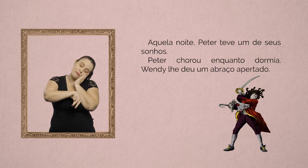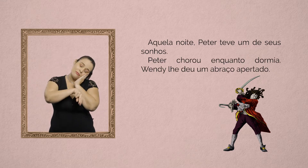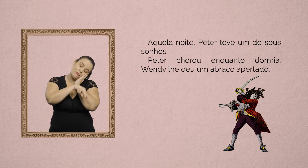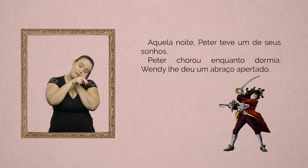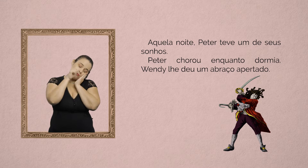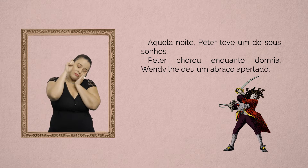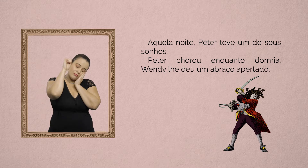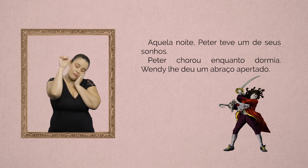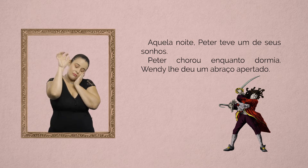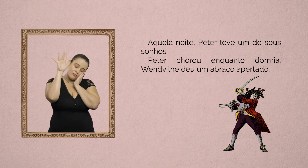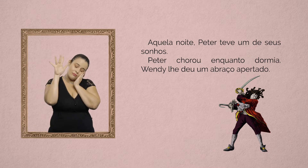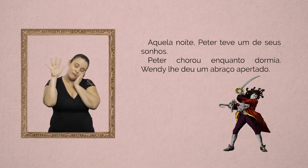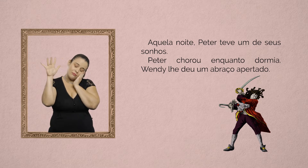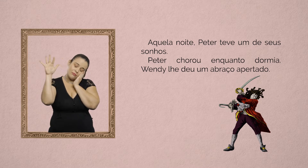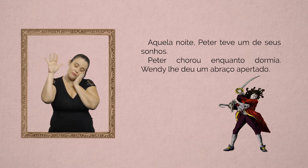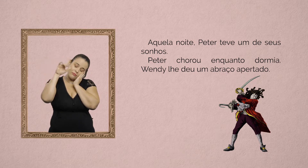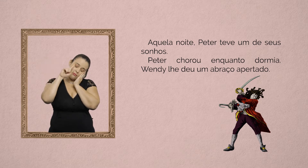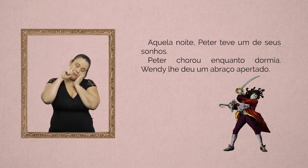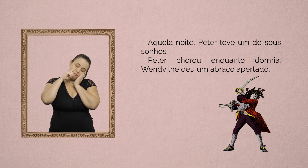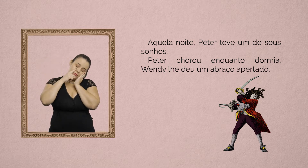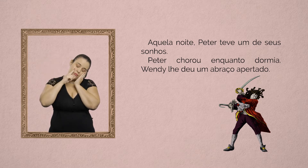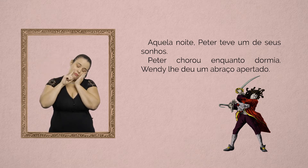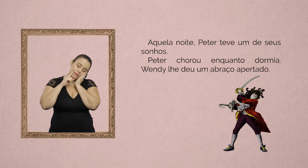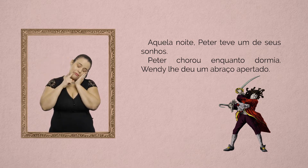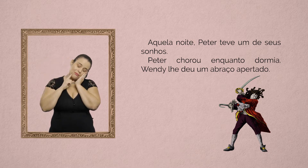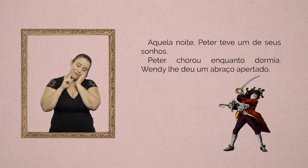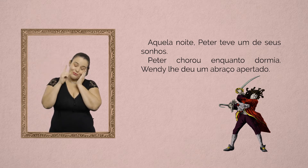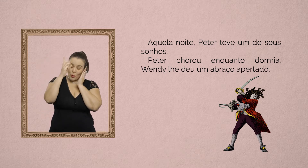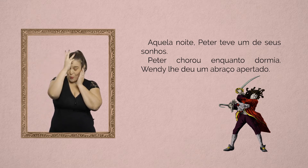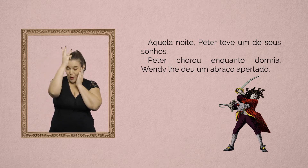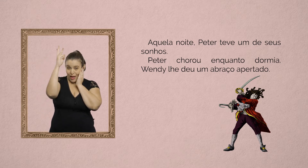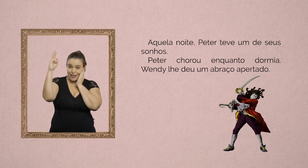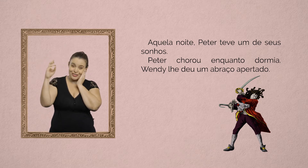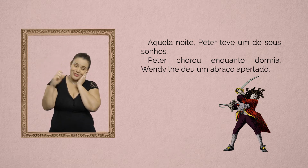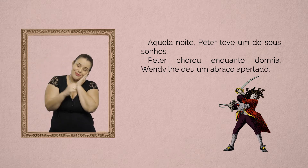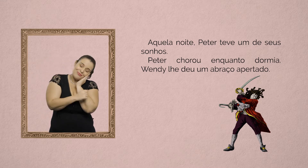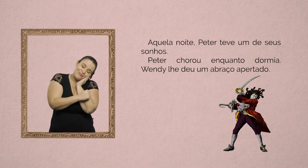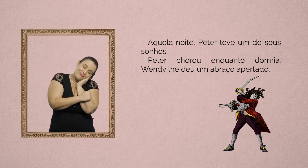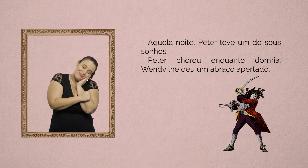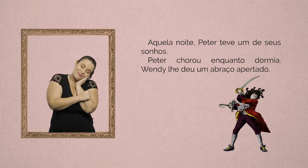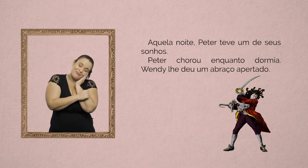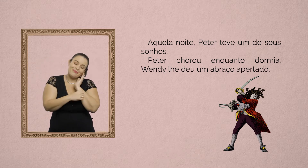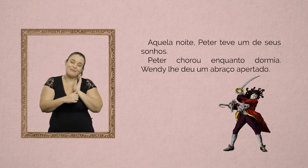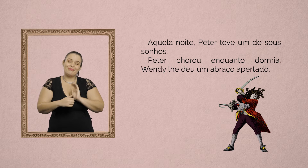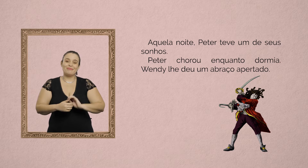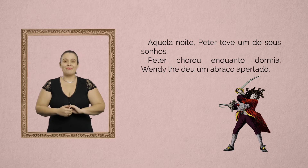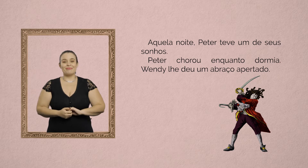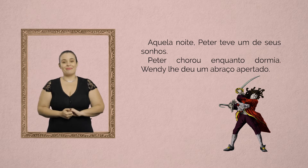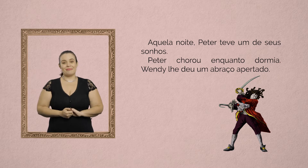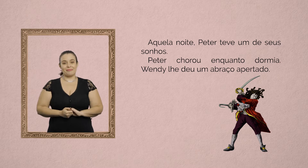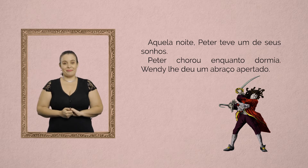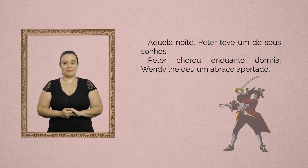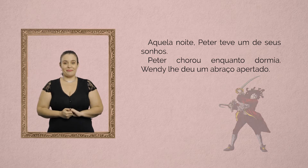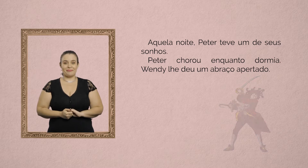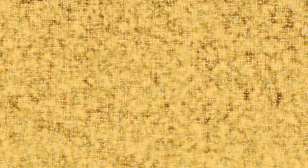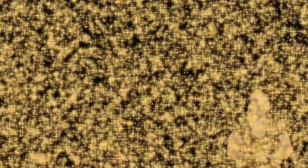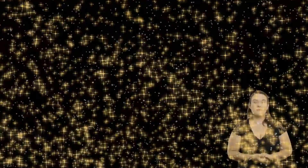seus sonhos. Peter chorou enquanto dormia. Wendy lhe deu um abraço apertado.